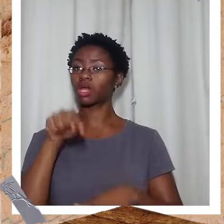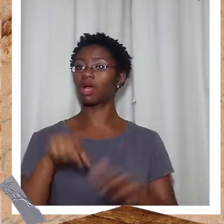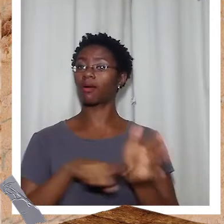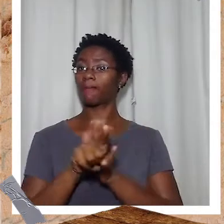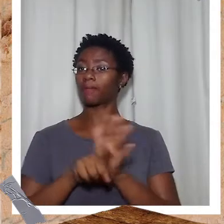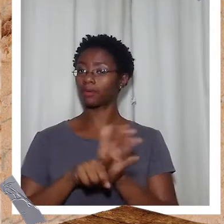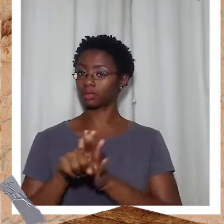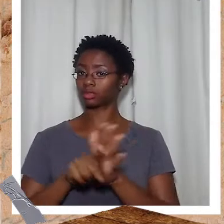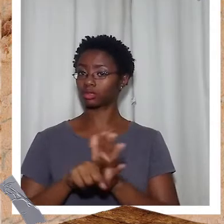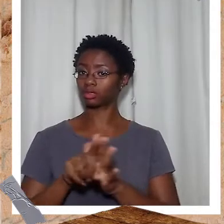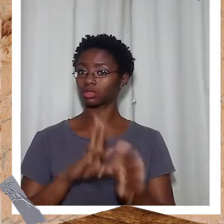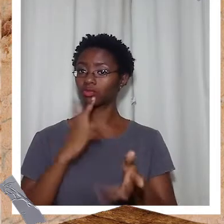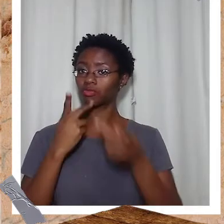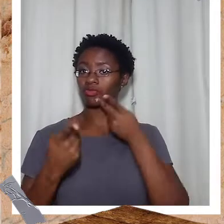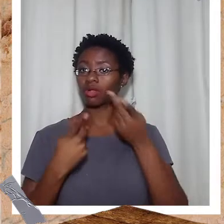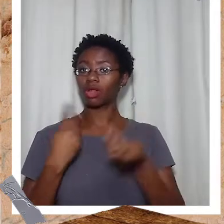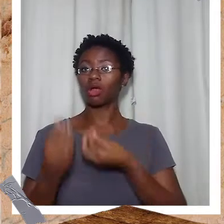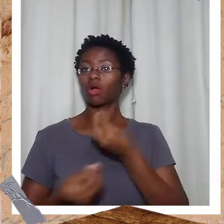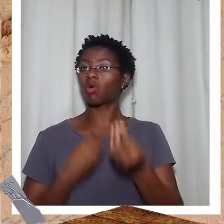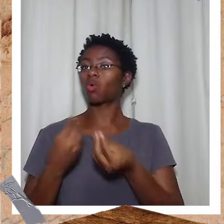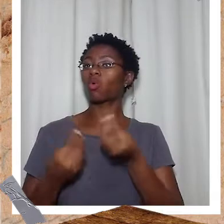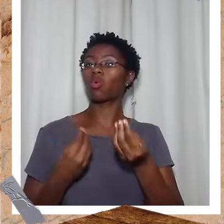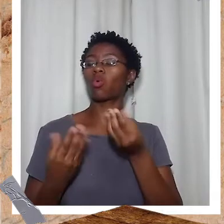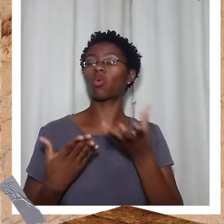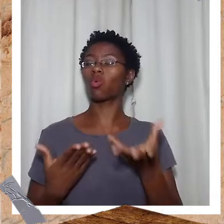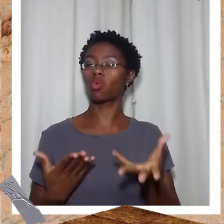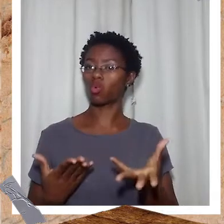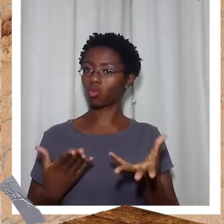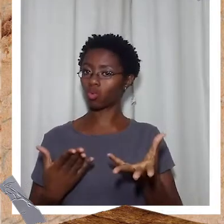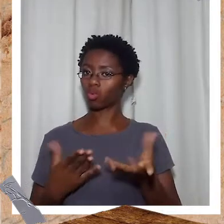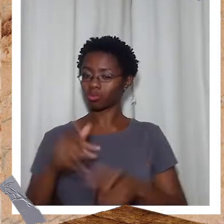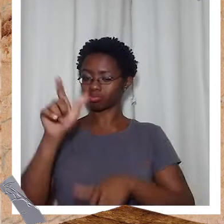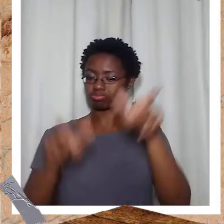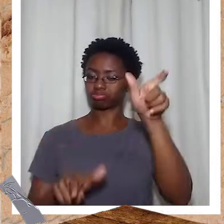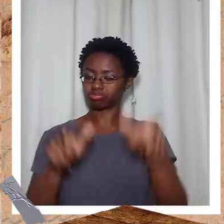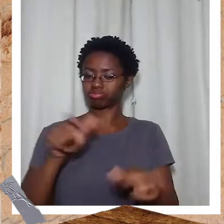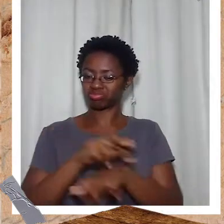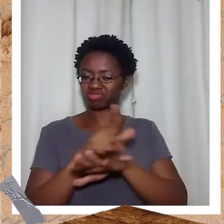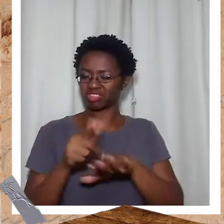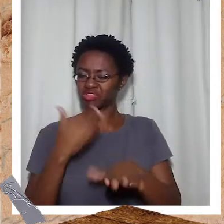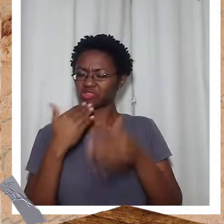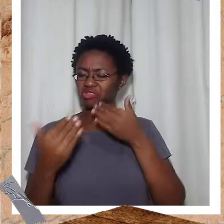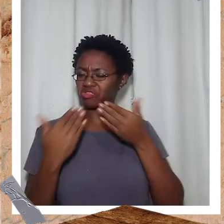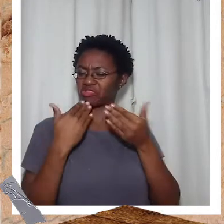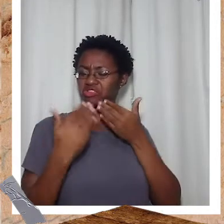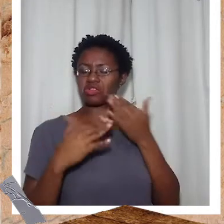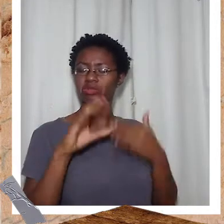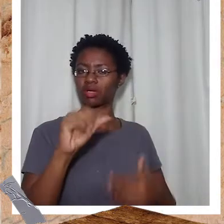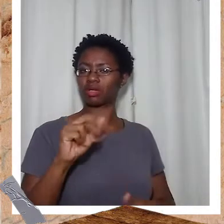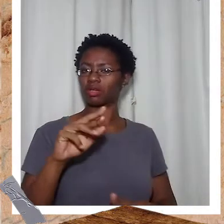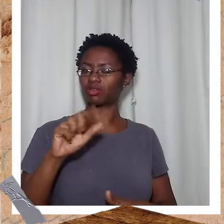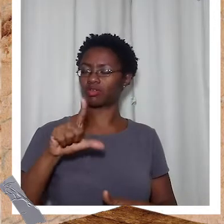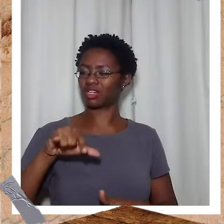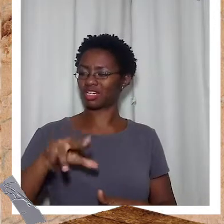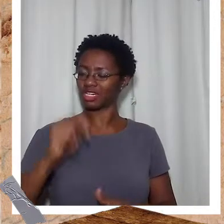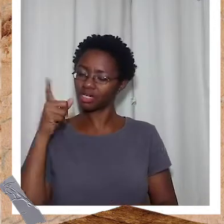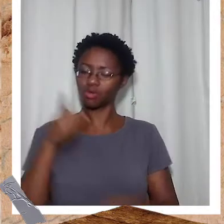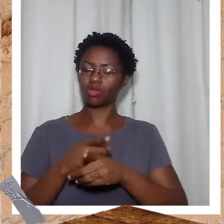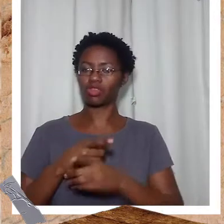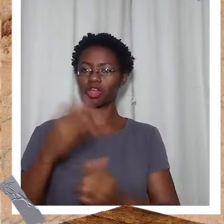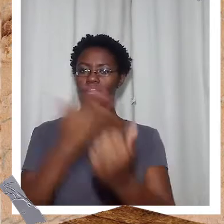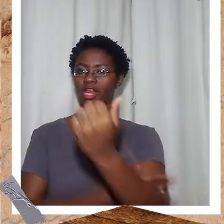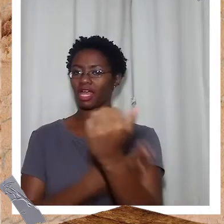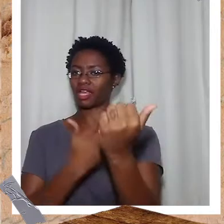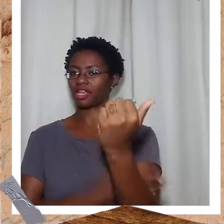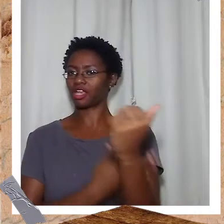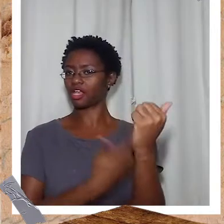pesquisa e as várias facetas que eles estão encontrando nos documentos, nos arquivos, sobre Carolina